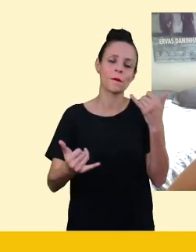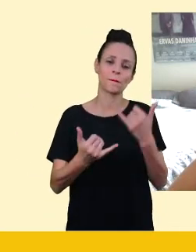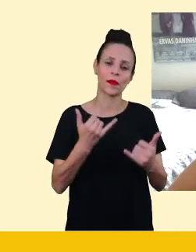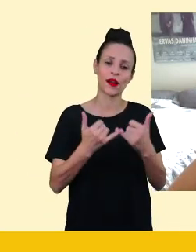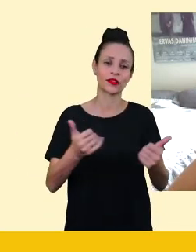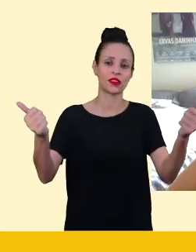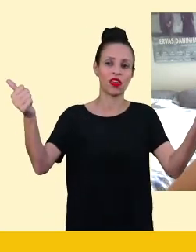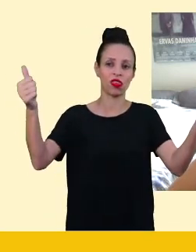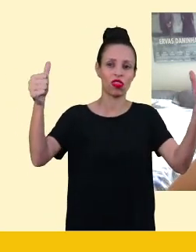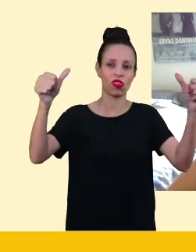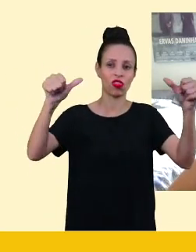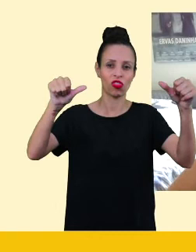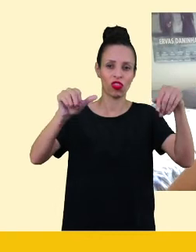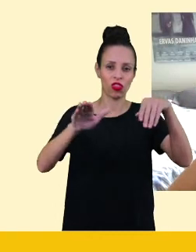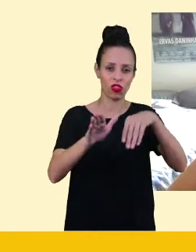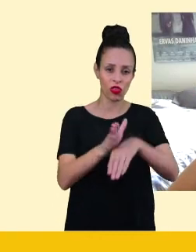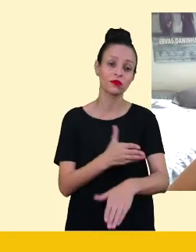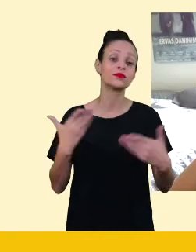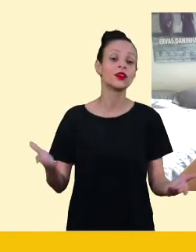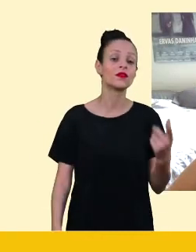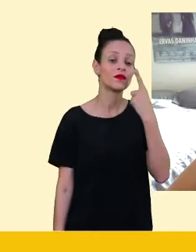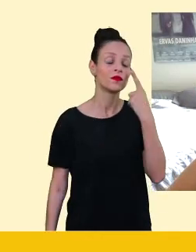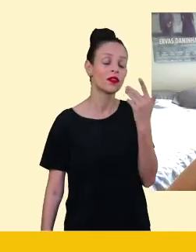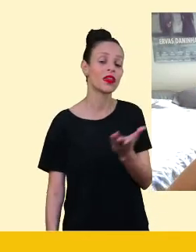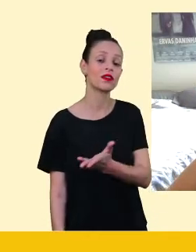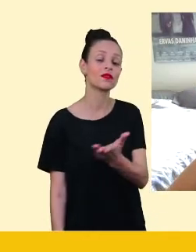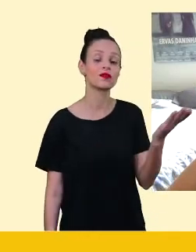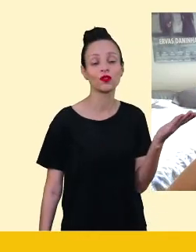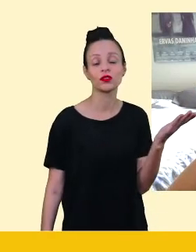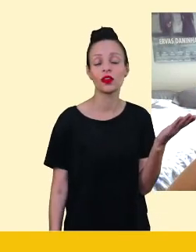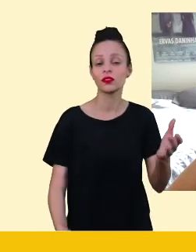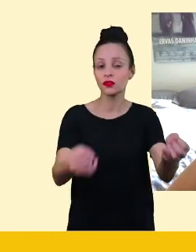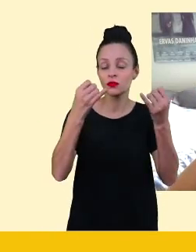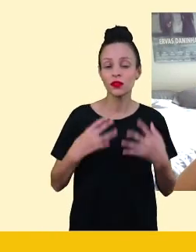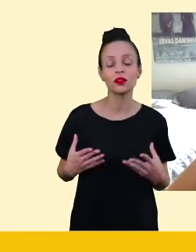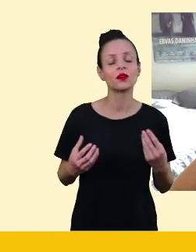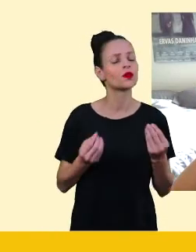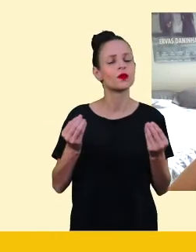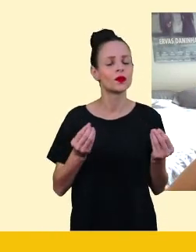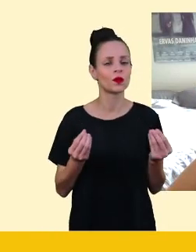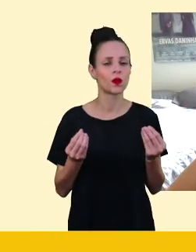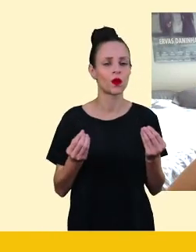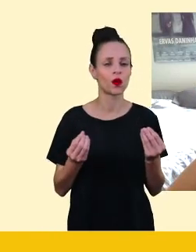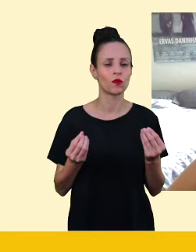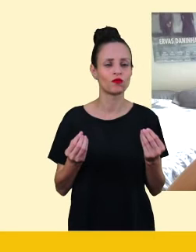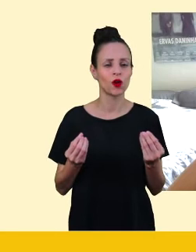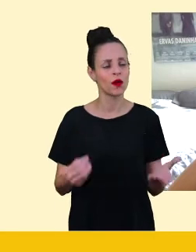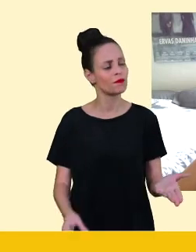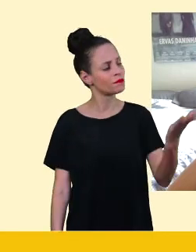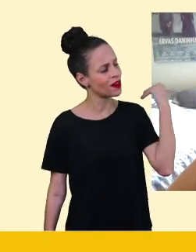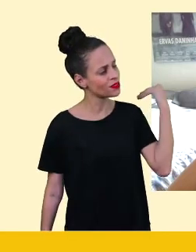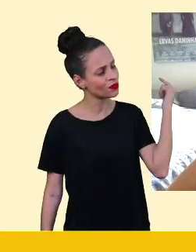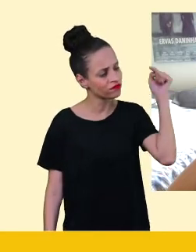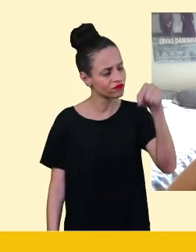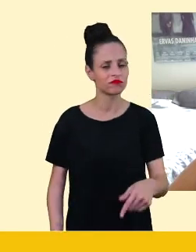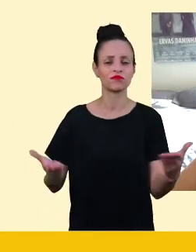piorar, assim, queria ouvir um pouco de vocês. Como com essa luz lançada no passado, o que